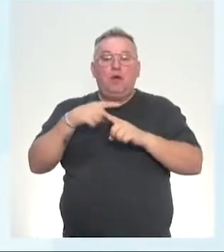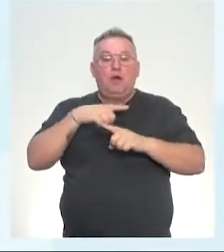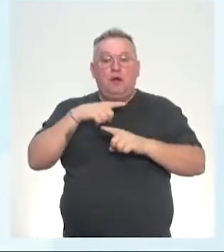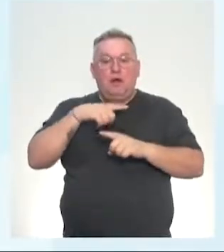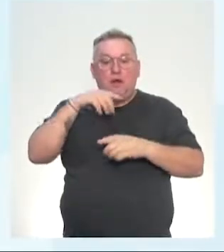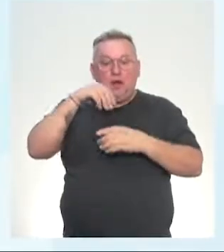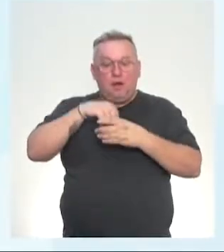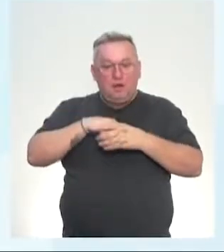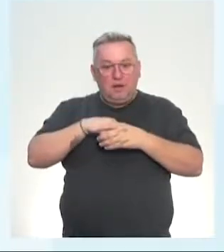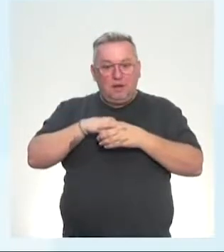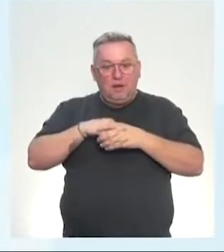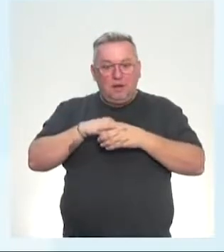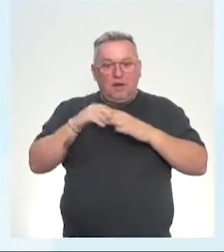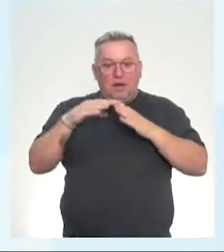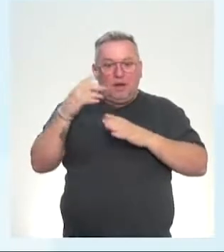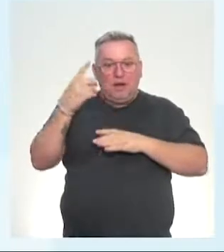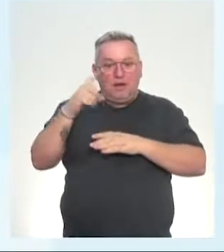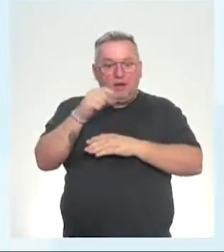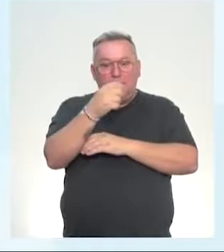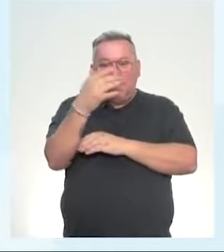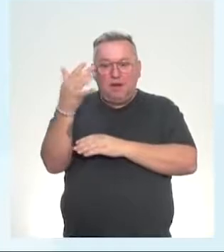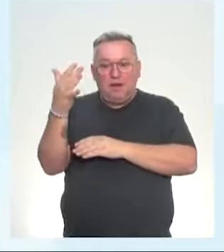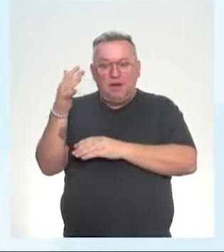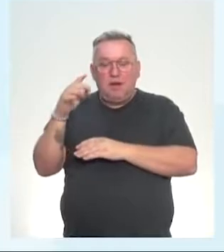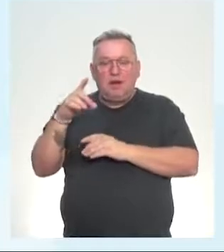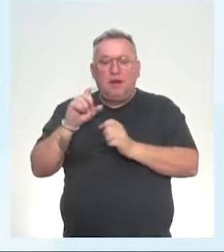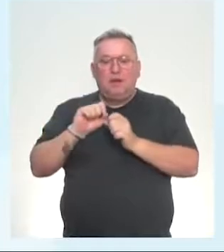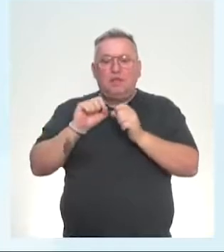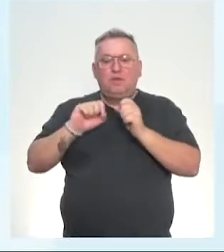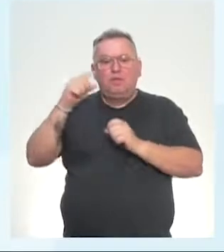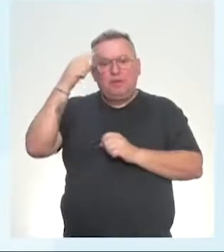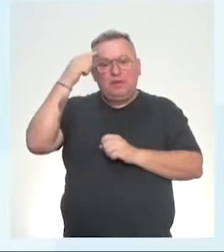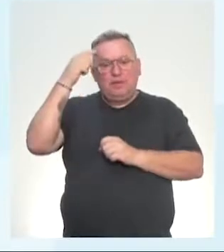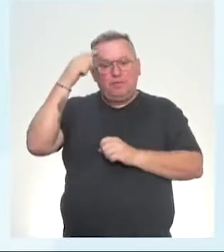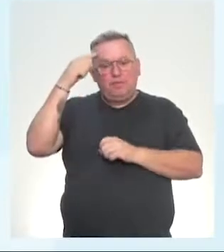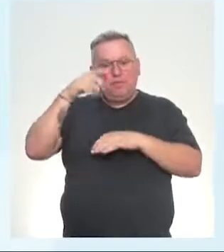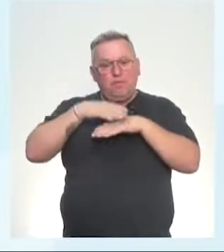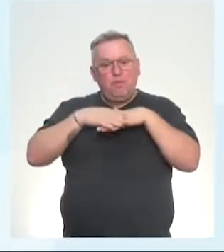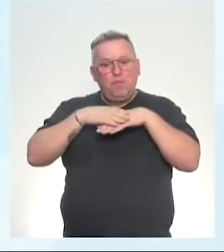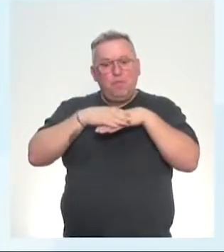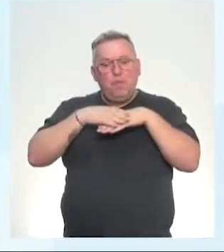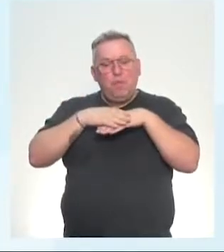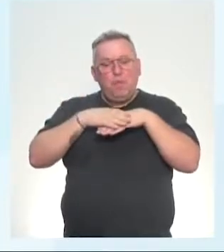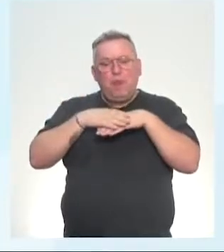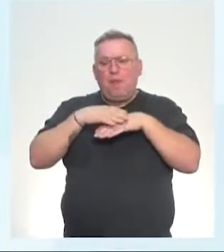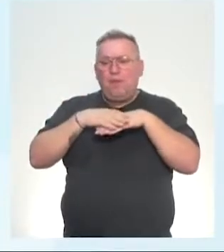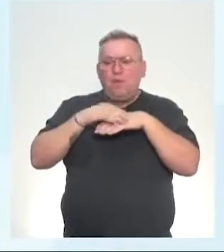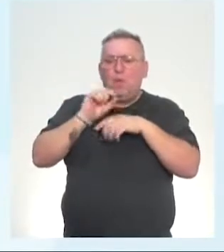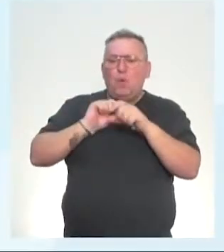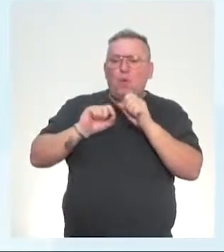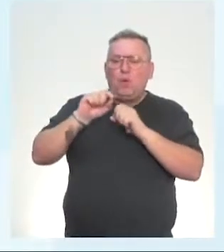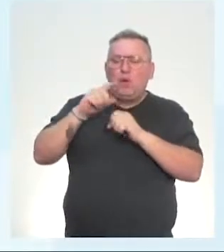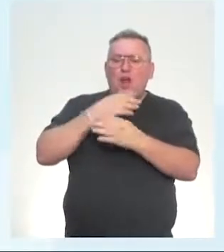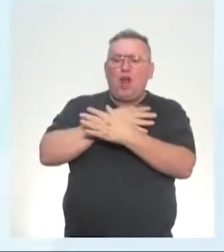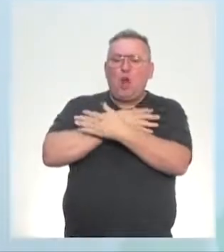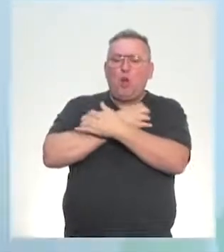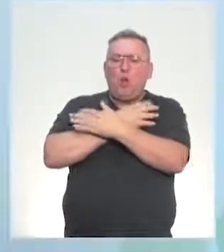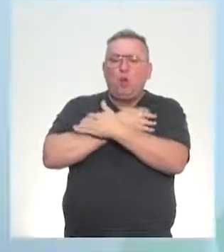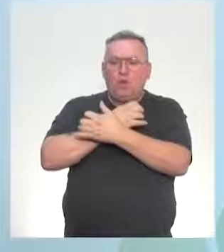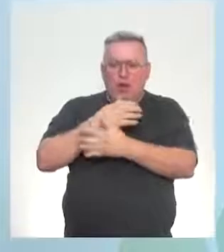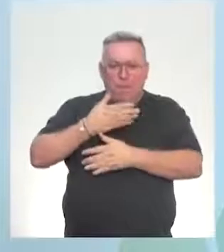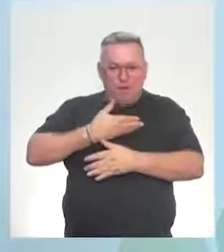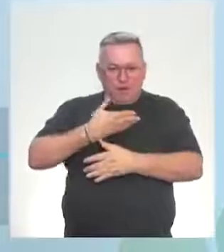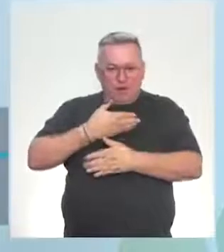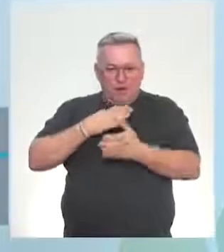dentro do seu habitat natural, dentro do contexto. E o que vocês pensariam numa conversa? Que conversa seria com esse urso aí? É um urso